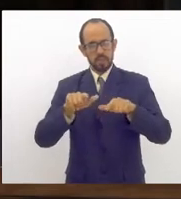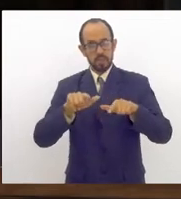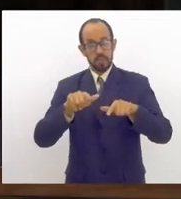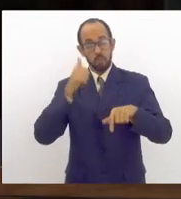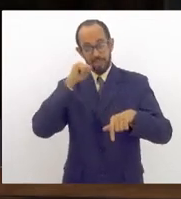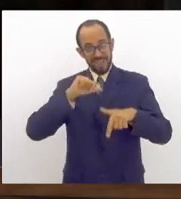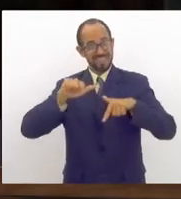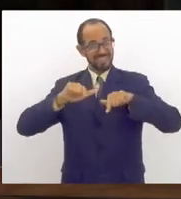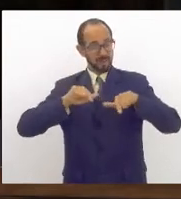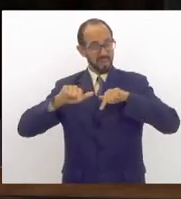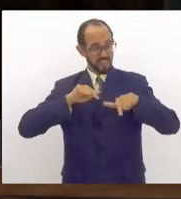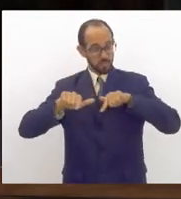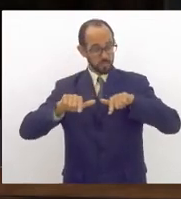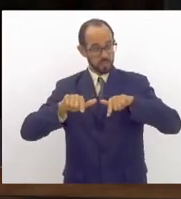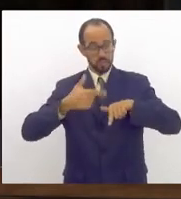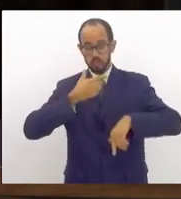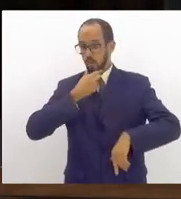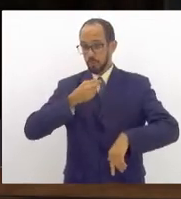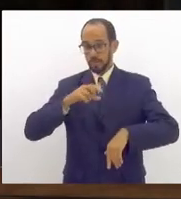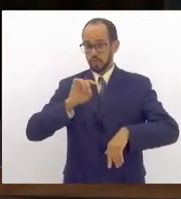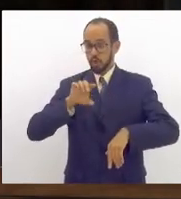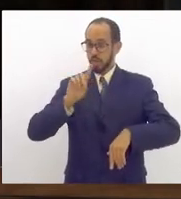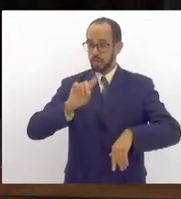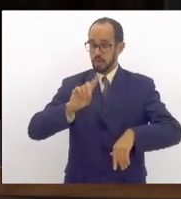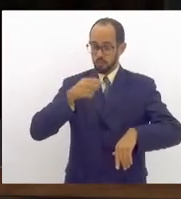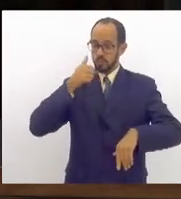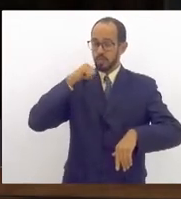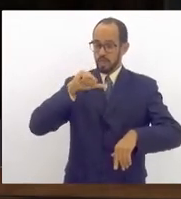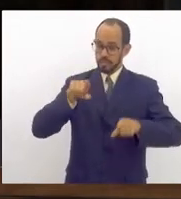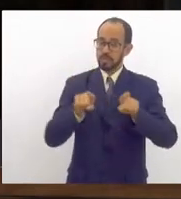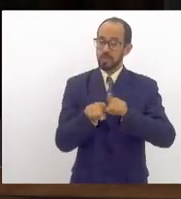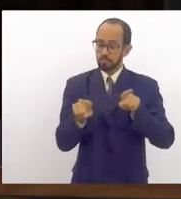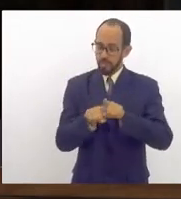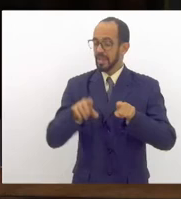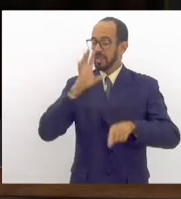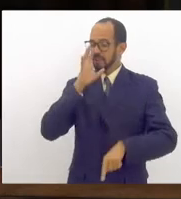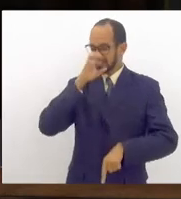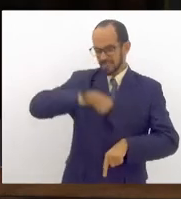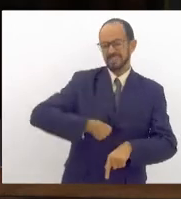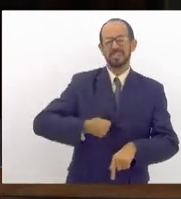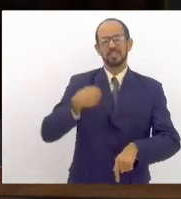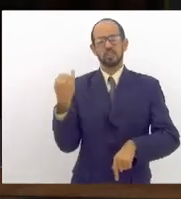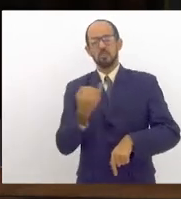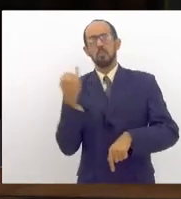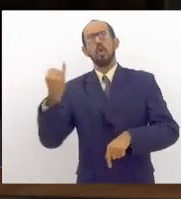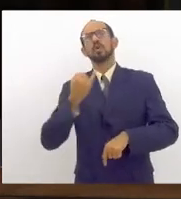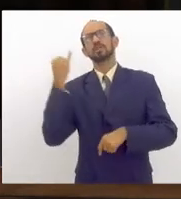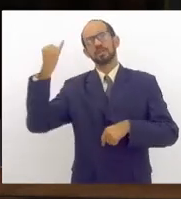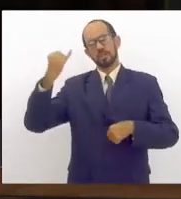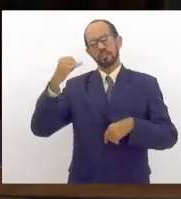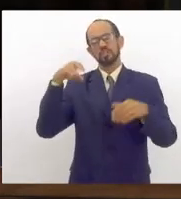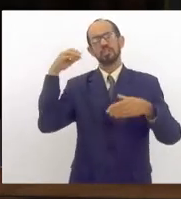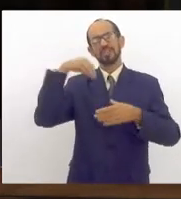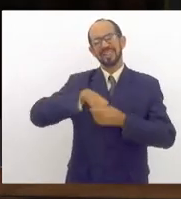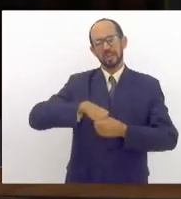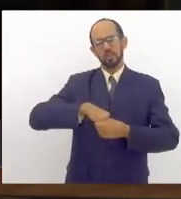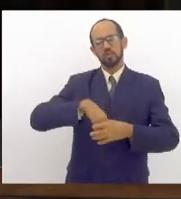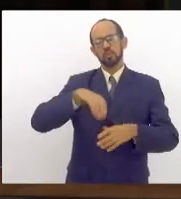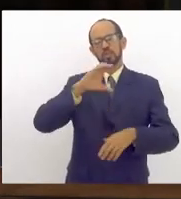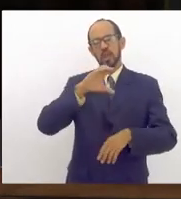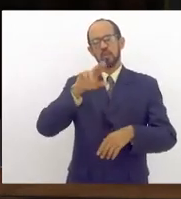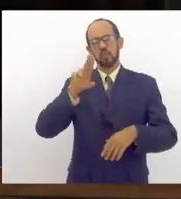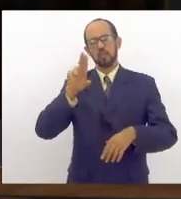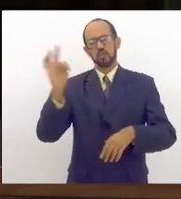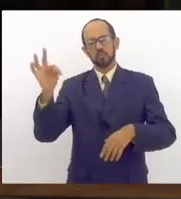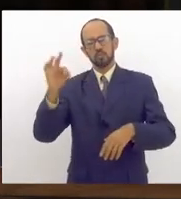muito importante a resistência das mulheres nas centrais sindicais eu sempre implicando cadê o povo